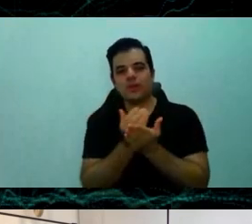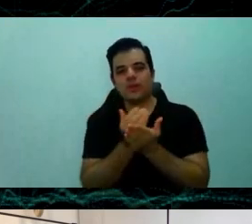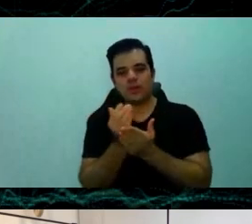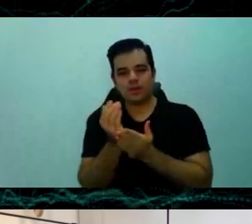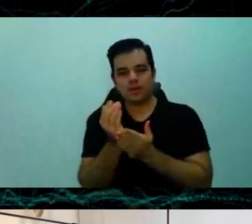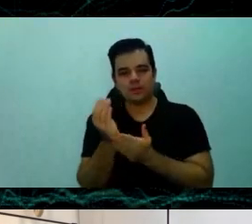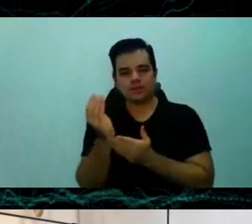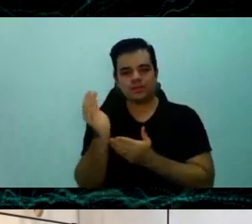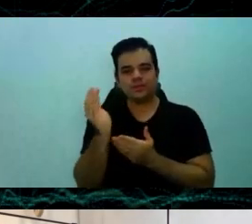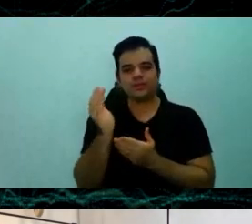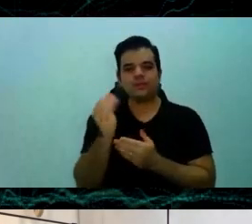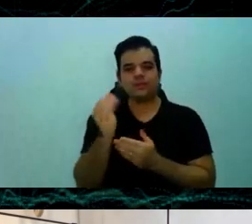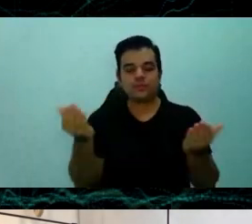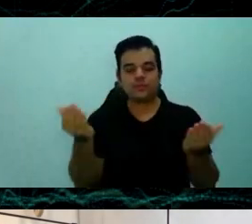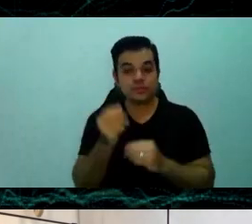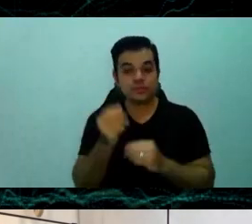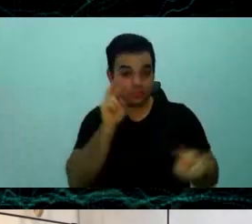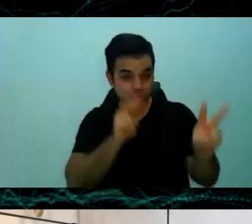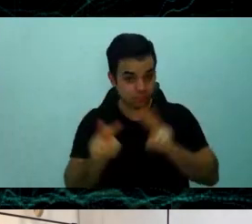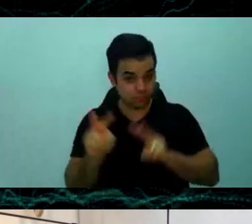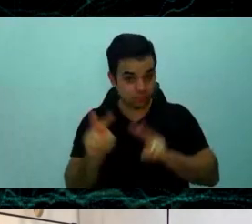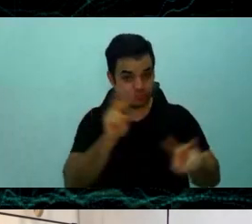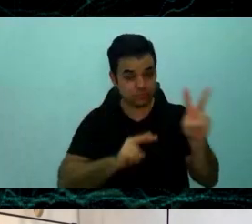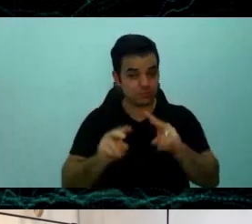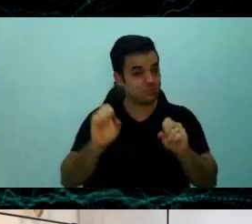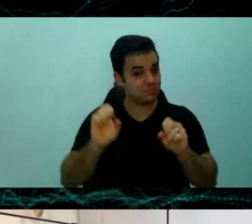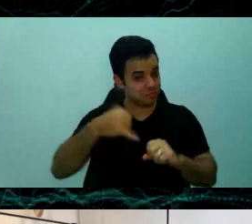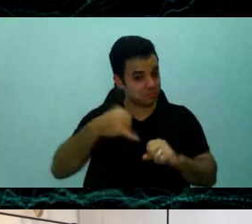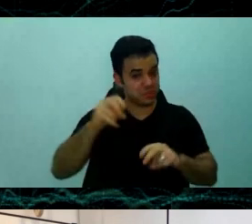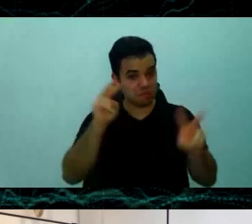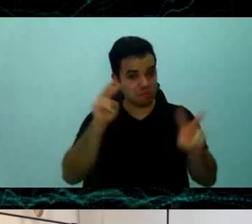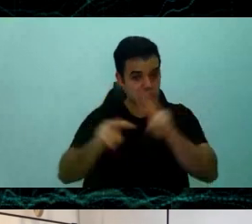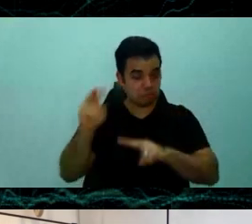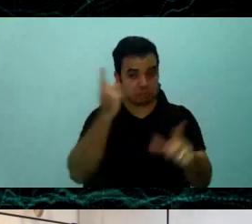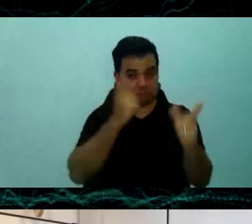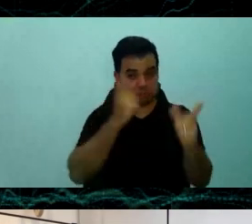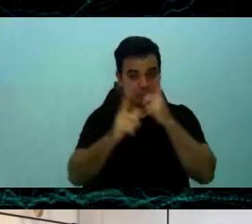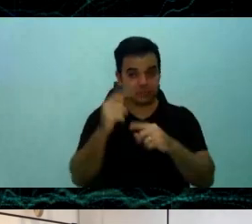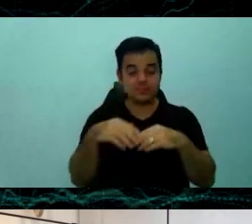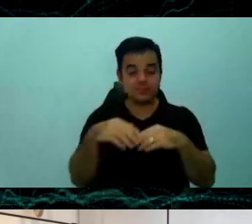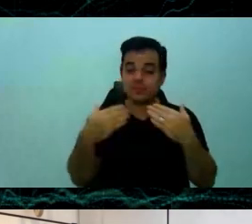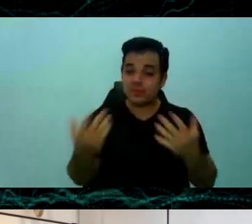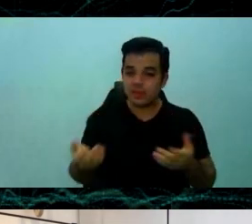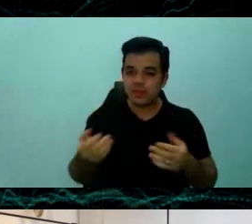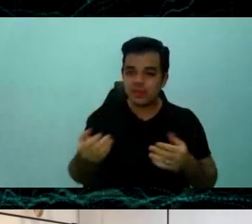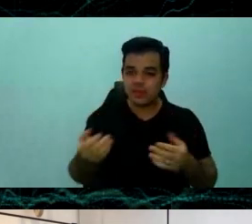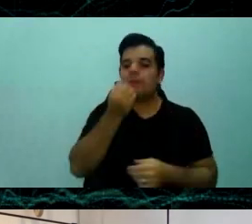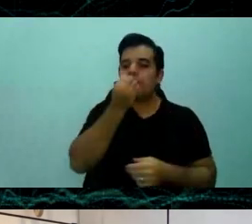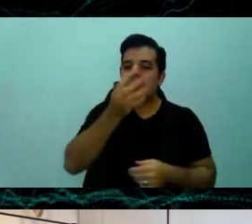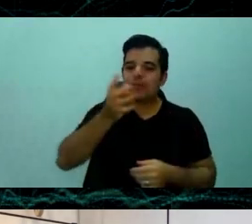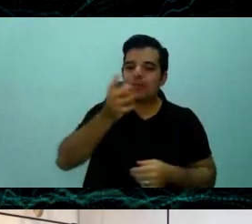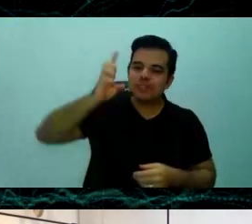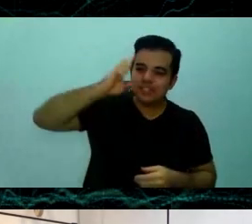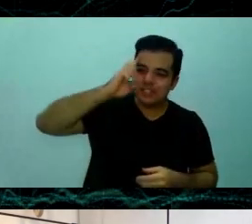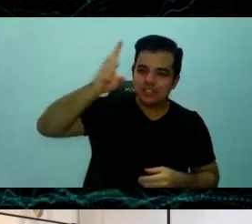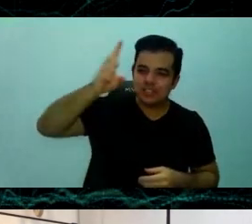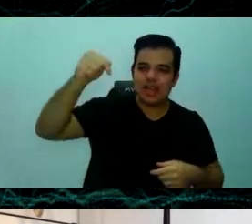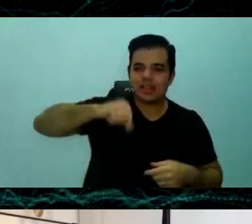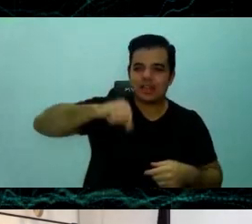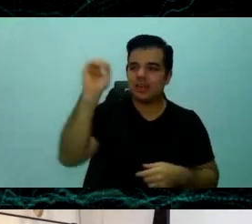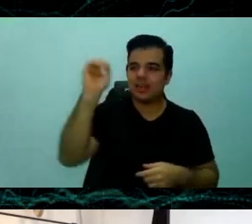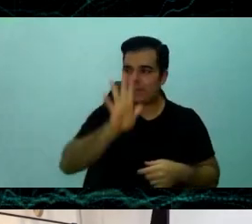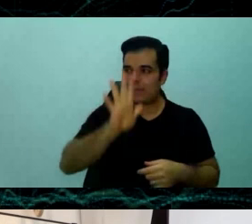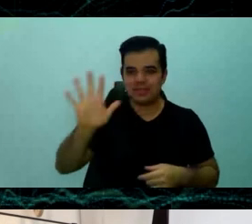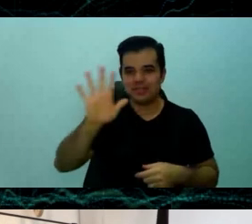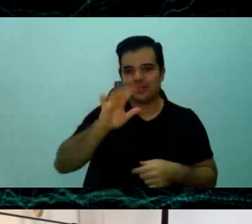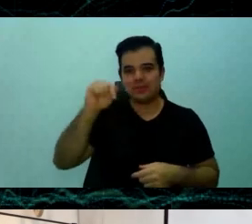Vamos lá. Vocês já estão vendo aqui, né? Eu espero que sim. Então, e aí, gente, bom dia. Aqui no Brasil ainda não,